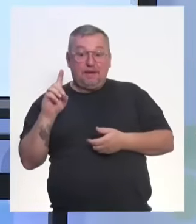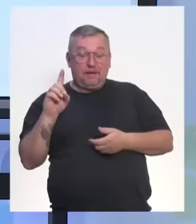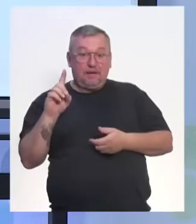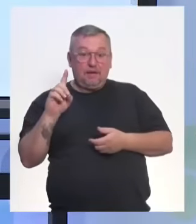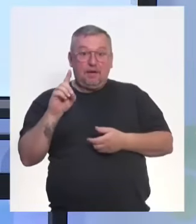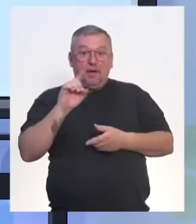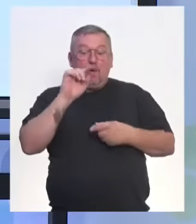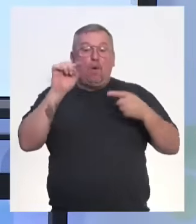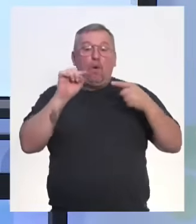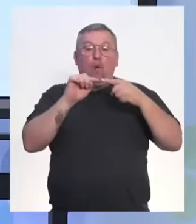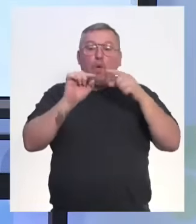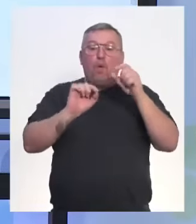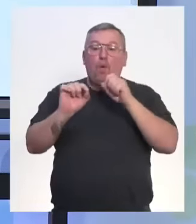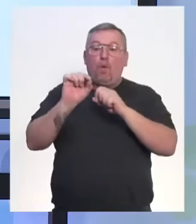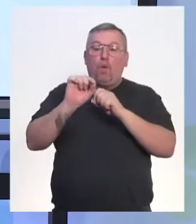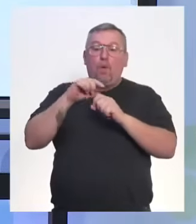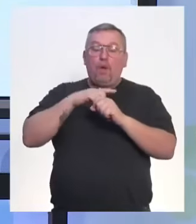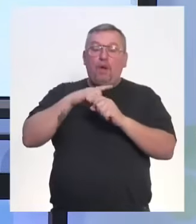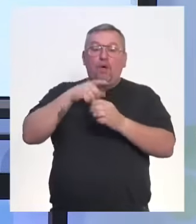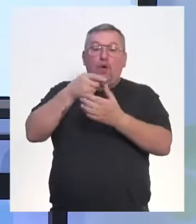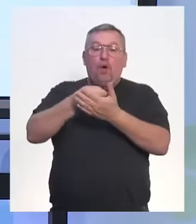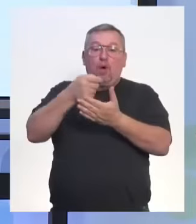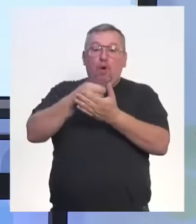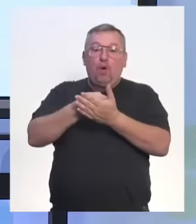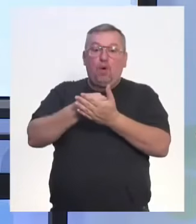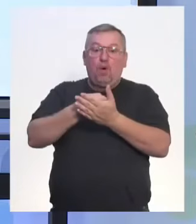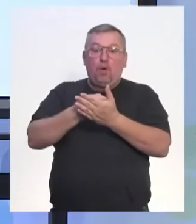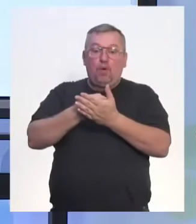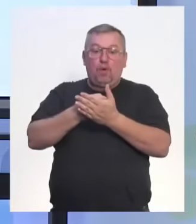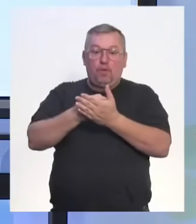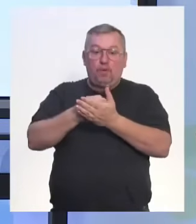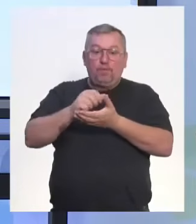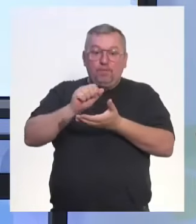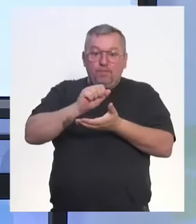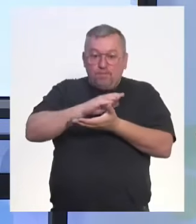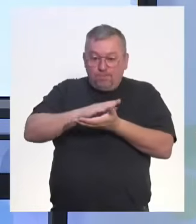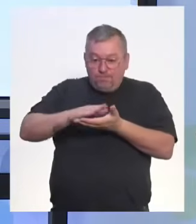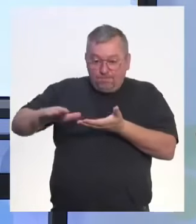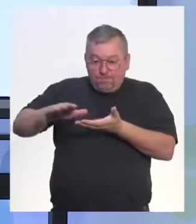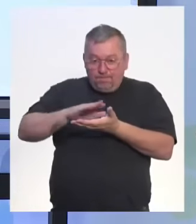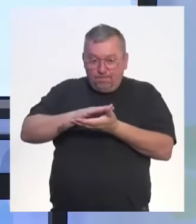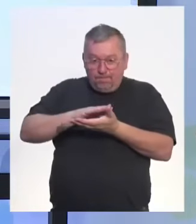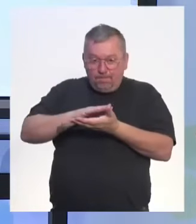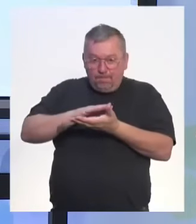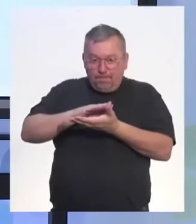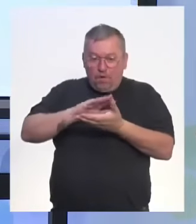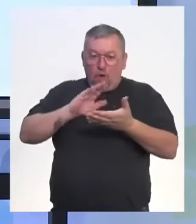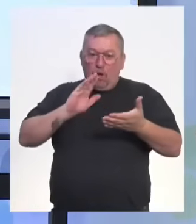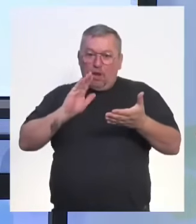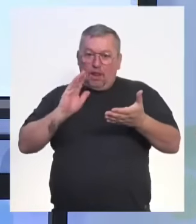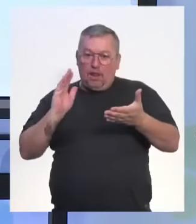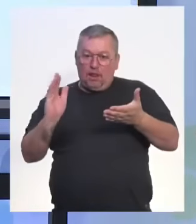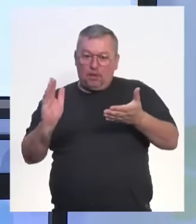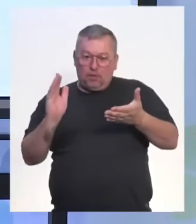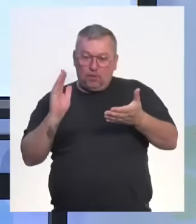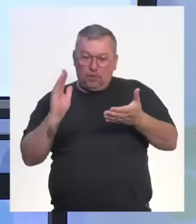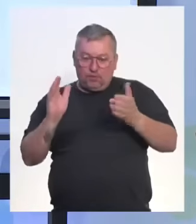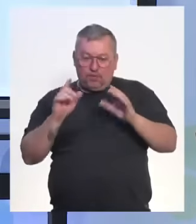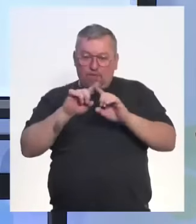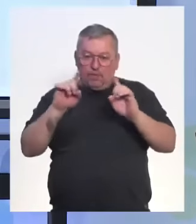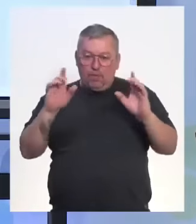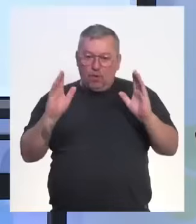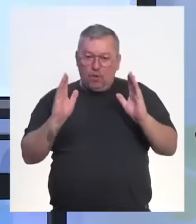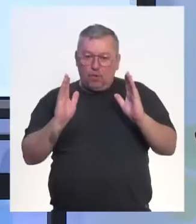que é a ideia? Ela tem obrigatoriamente uma planificação, né? Então, um dos lados dele, digamos assim,